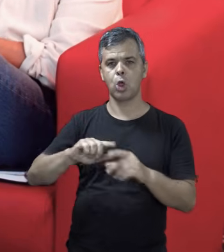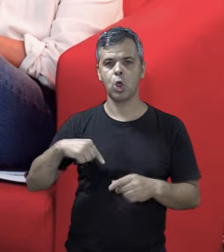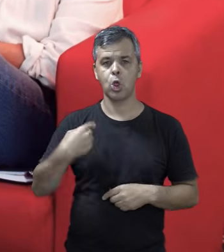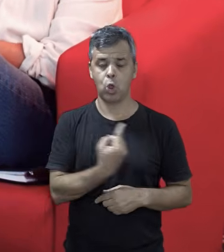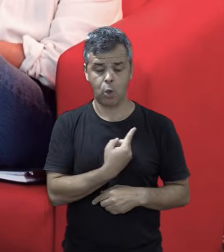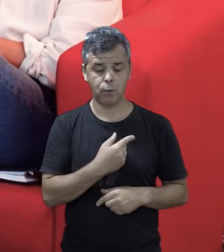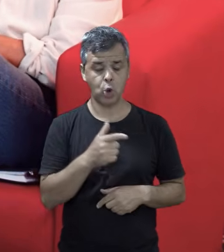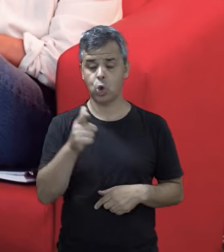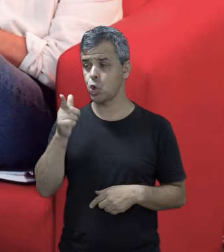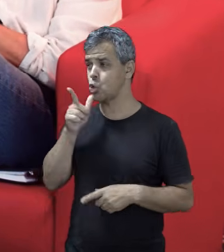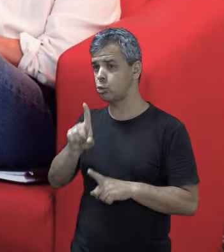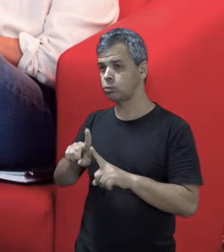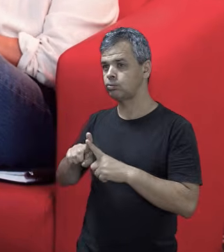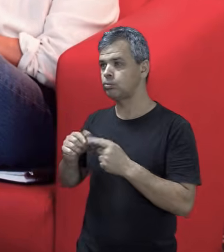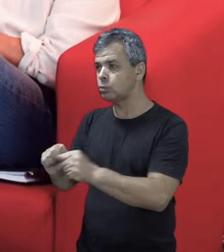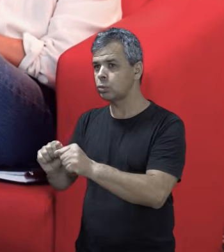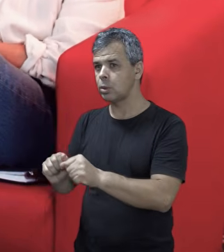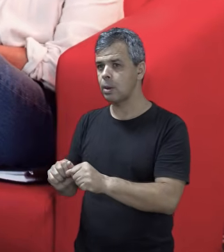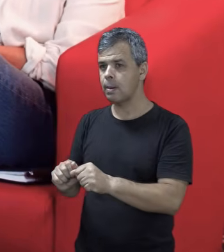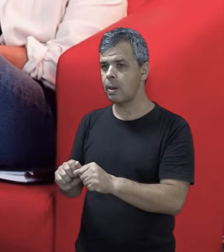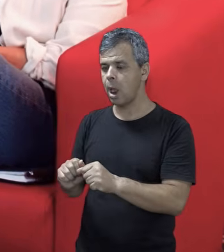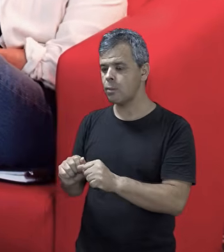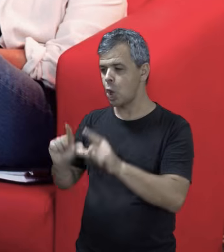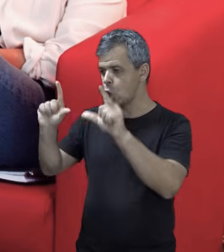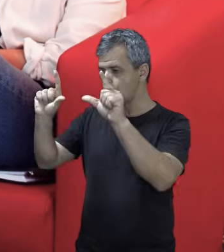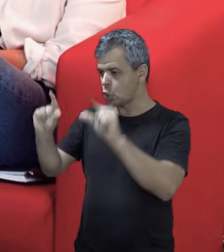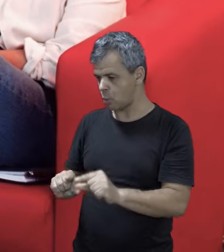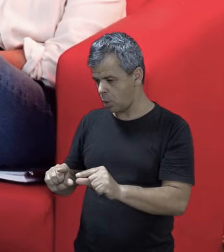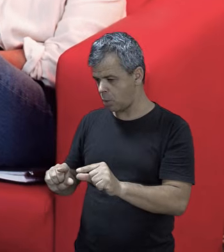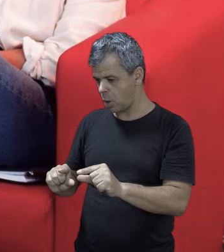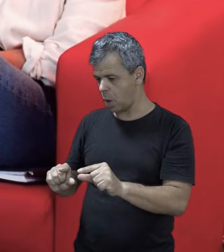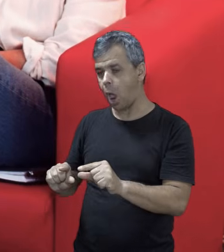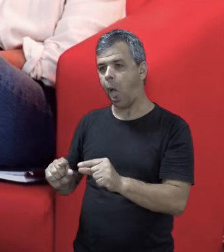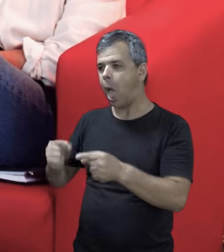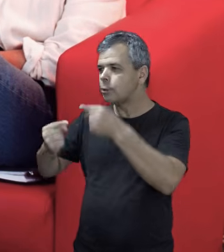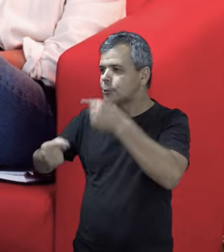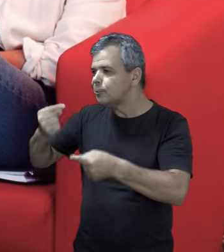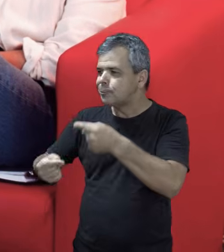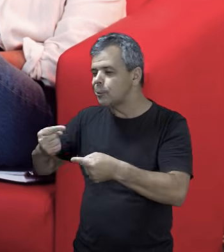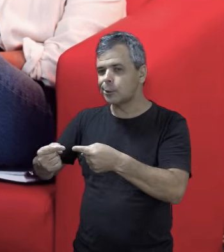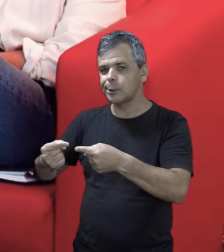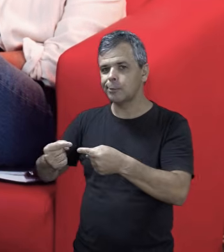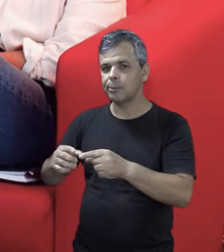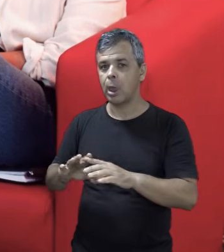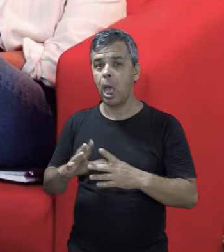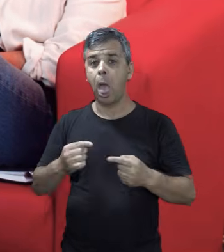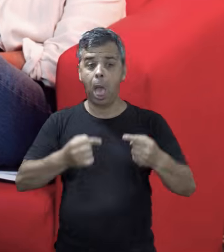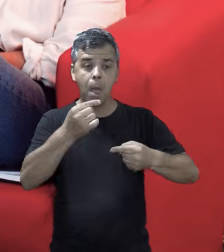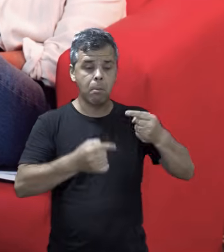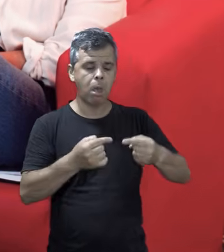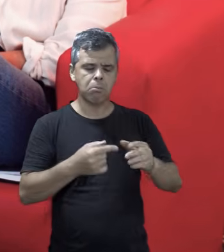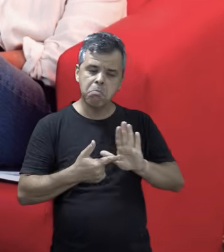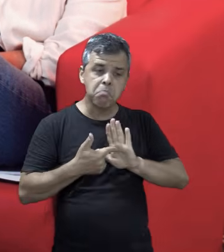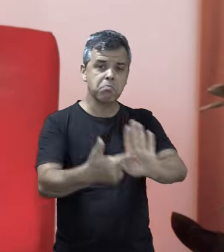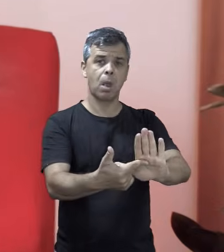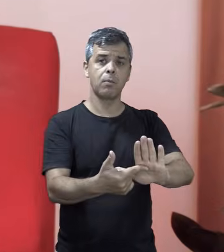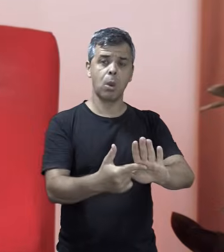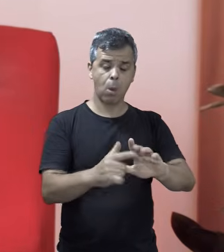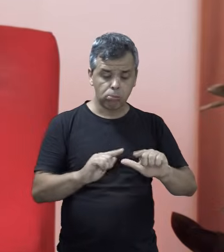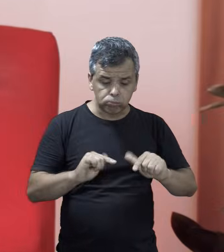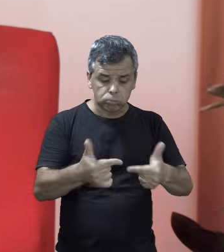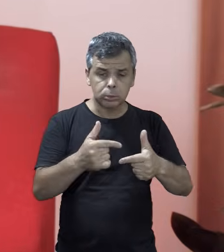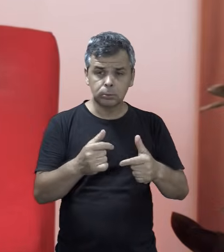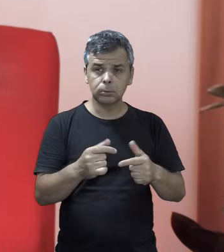também conseguir, pelo menos, mitigar a polarização? A polarização ela está dada, é um grande